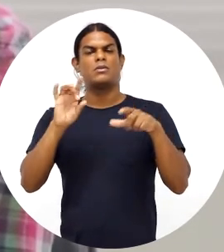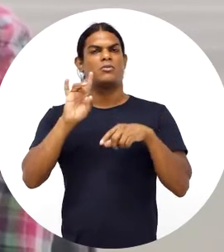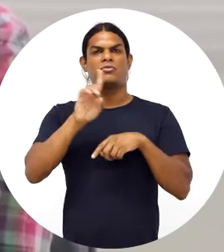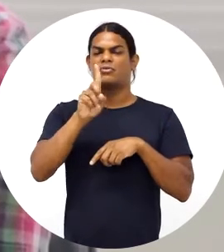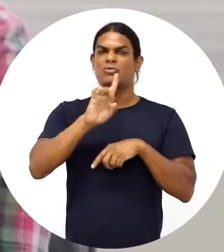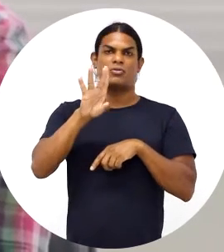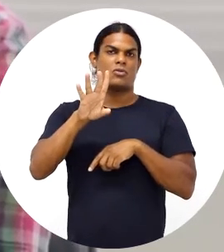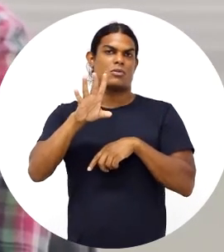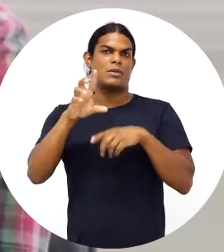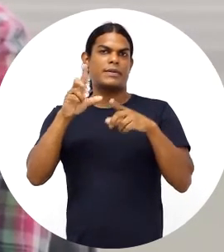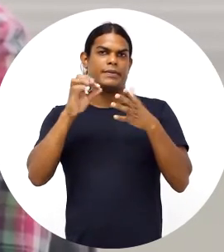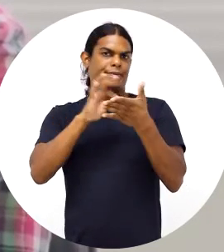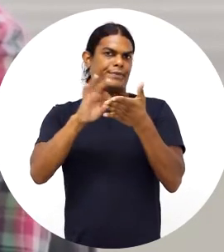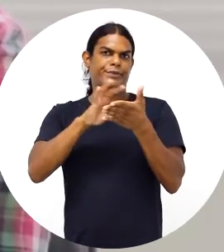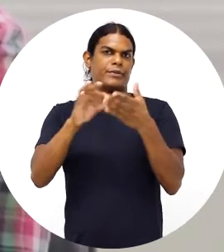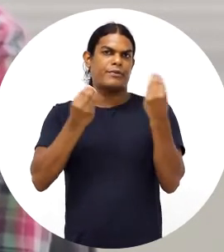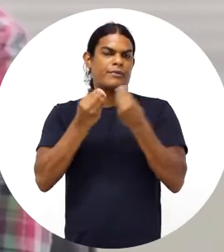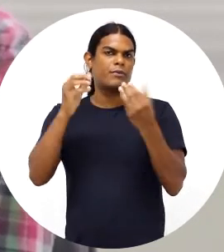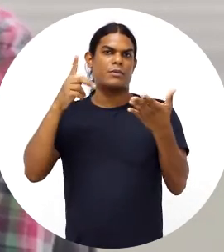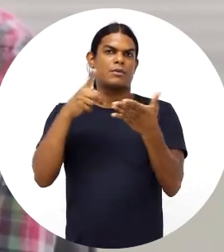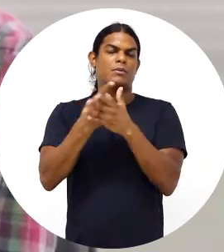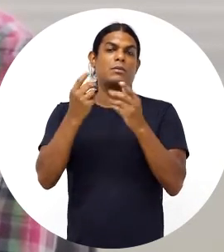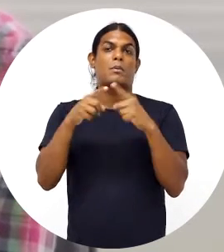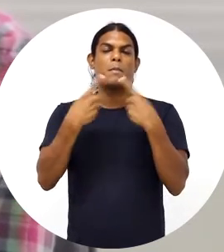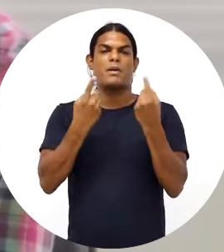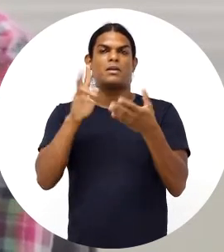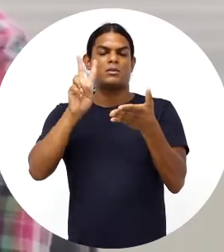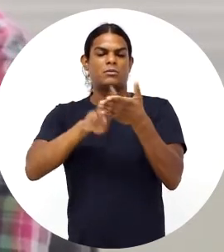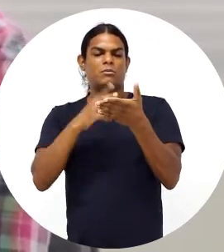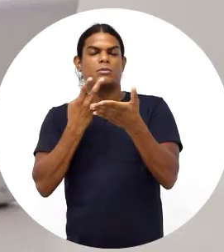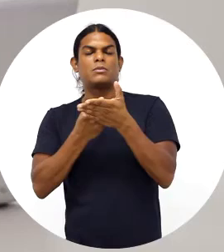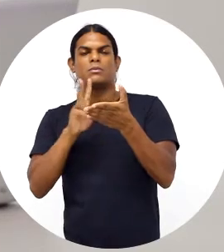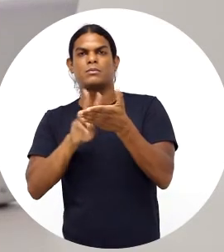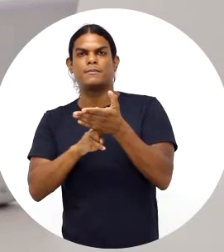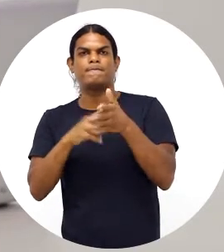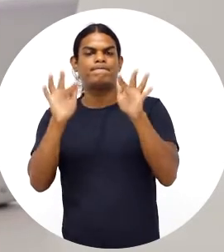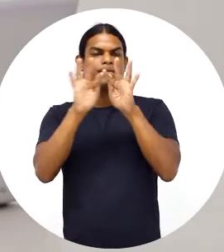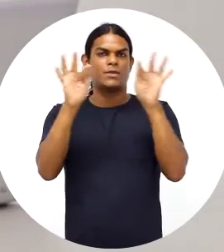escreve exatamente como foi, mas dá a sua versão.